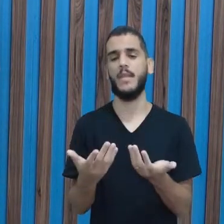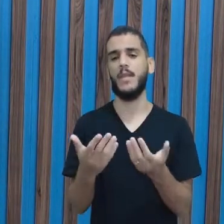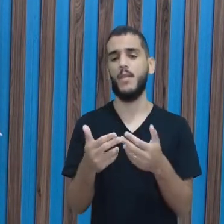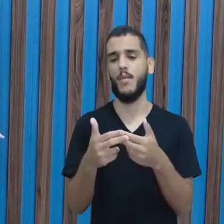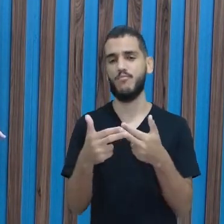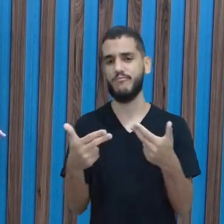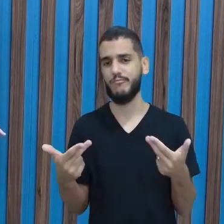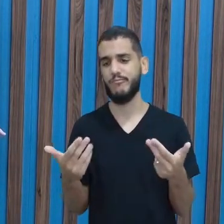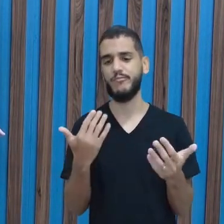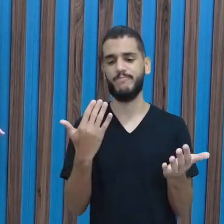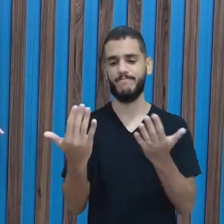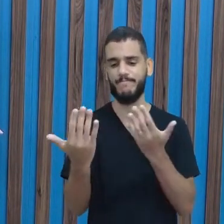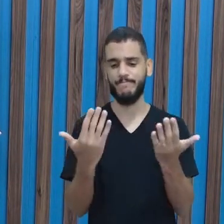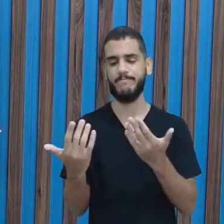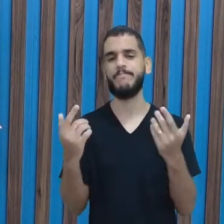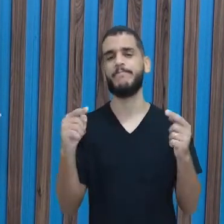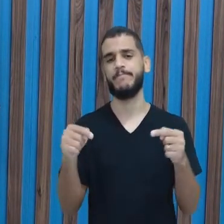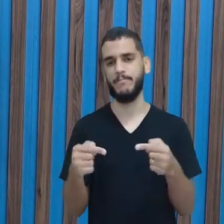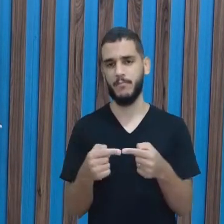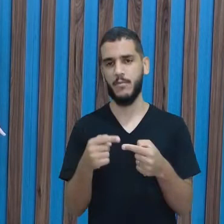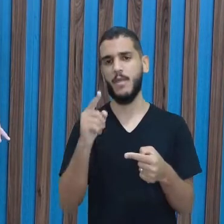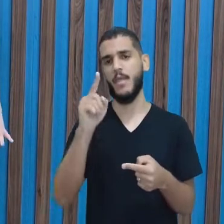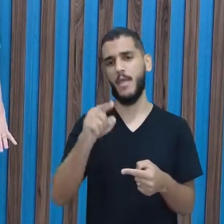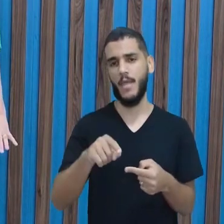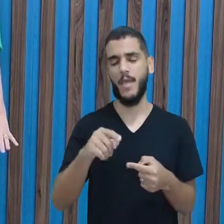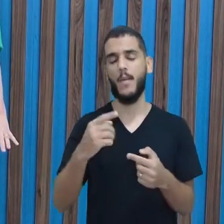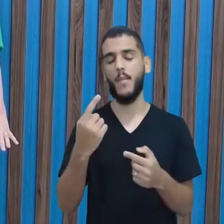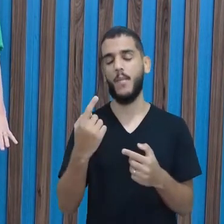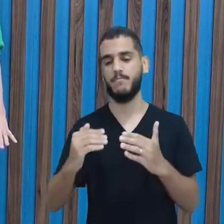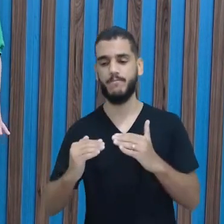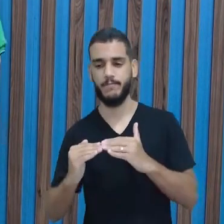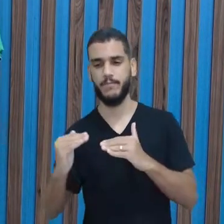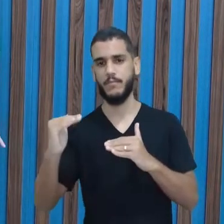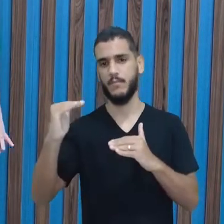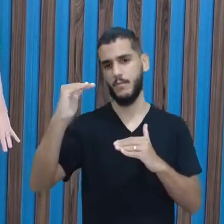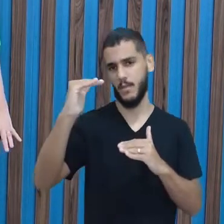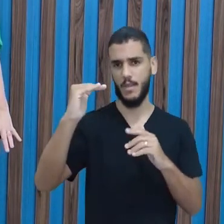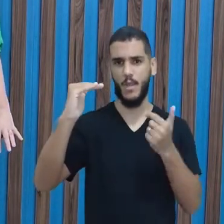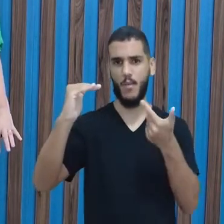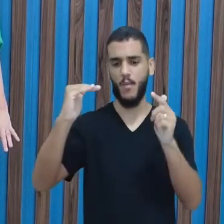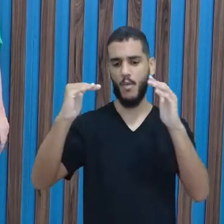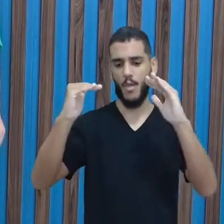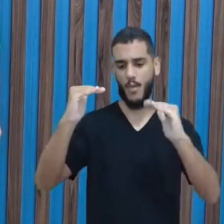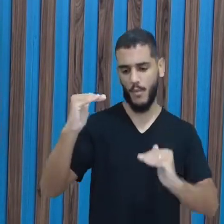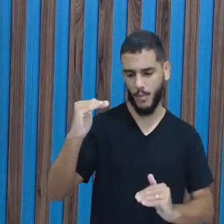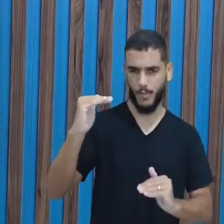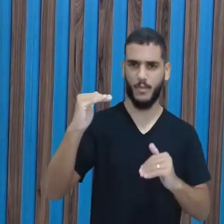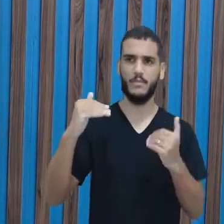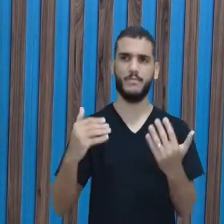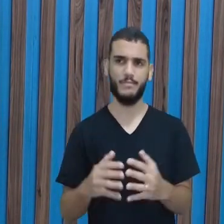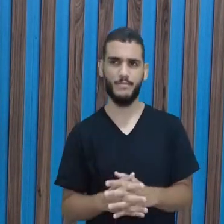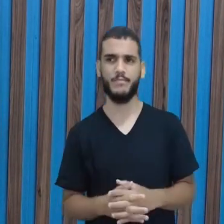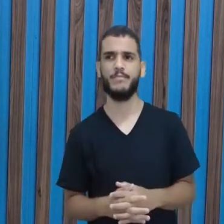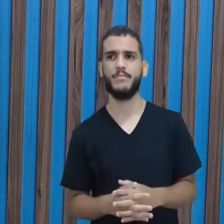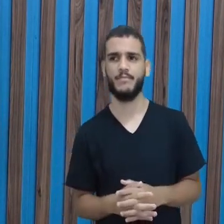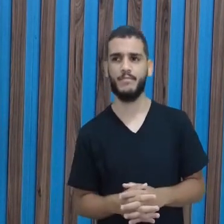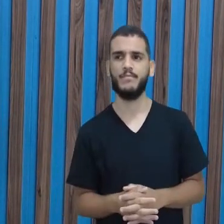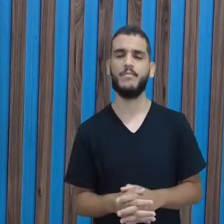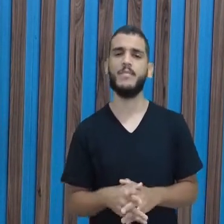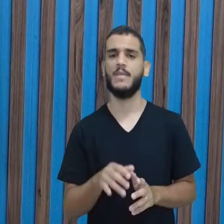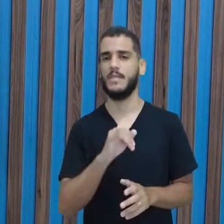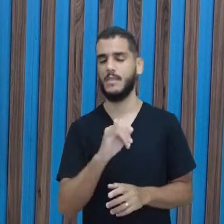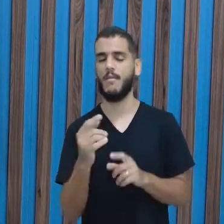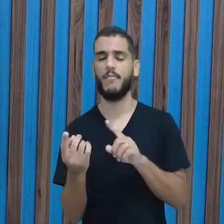a outra diminui. E aí eu vou estar invertido. Se está invertido, eu também inverto